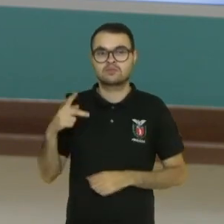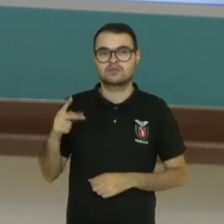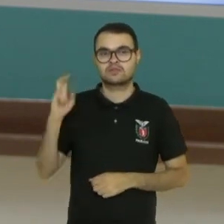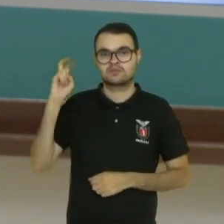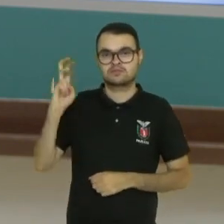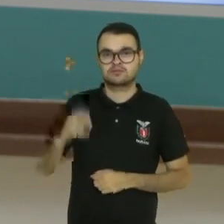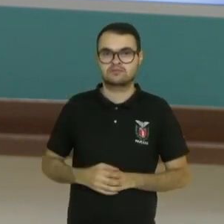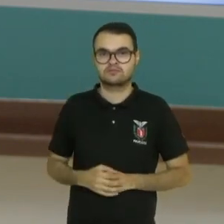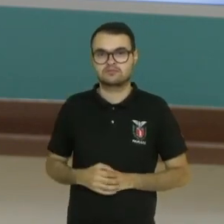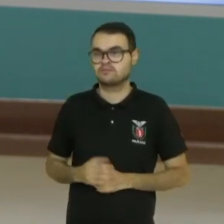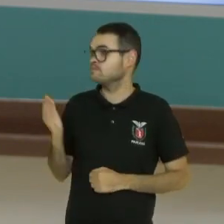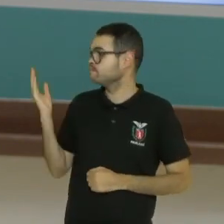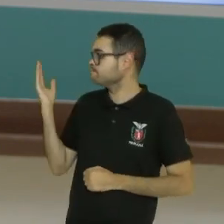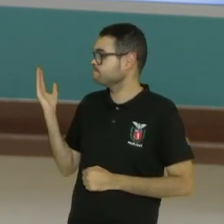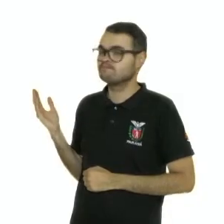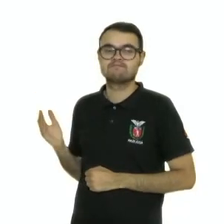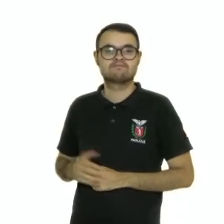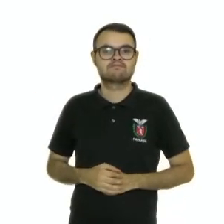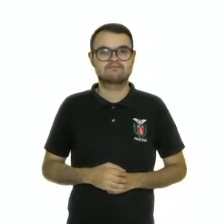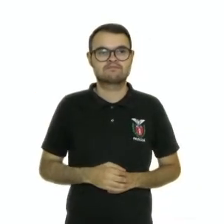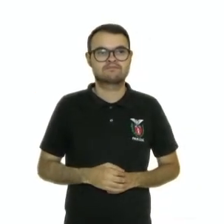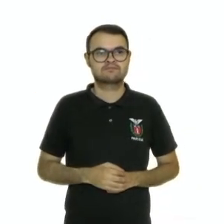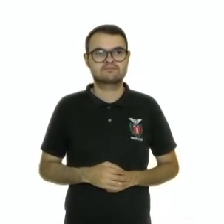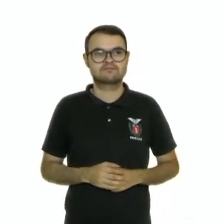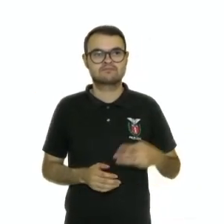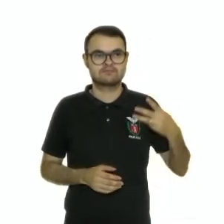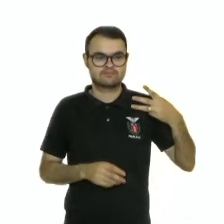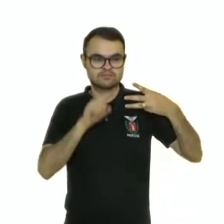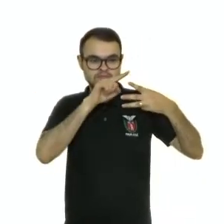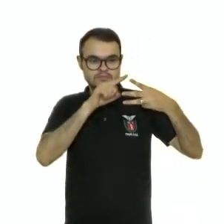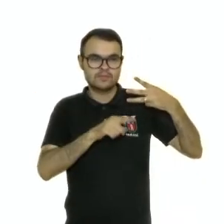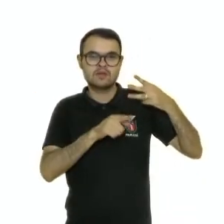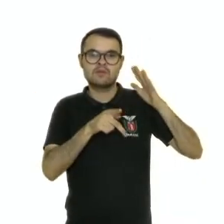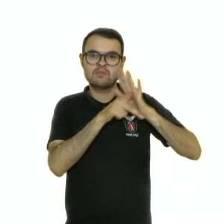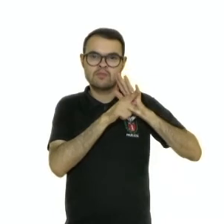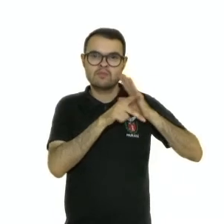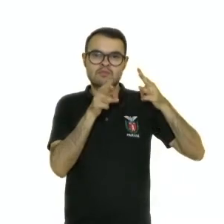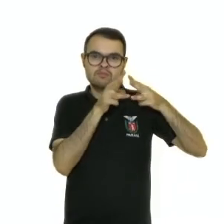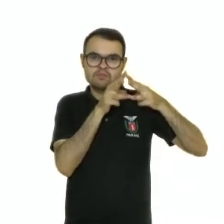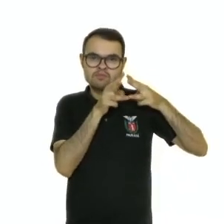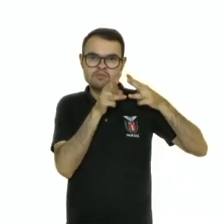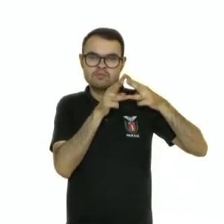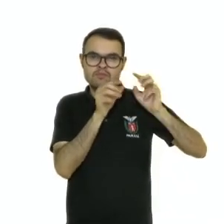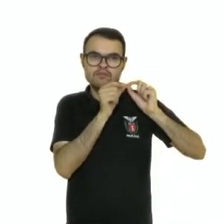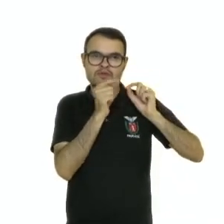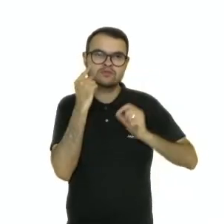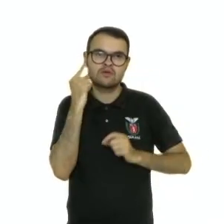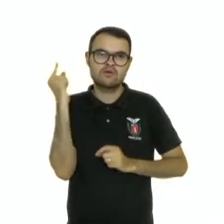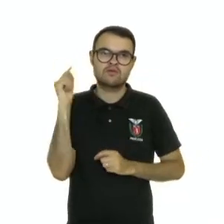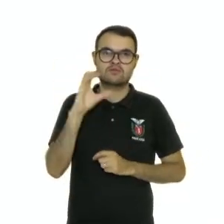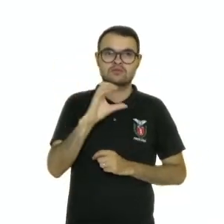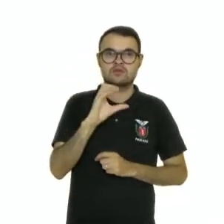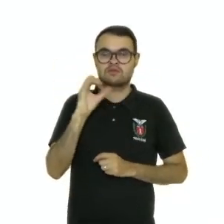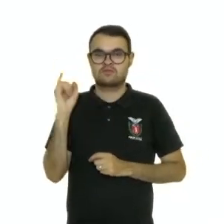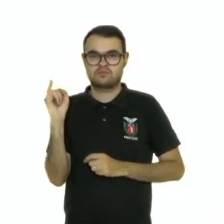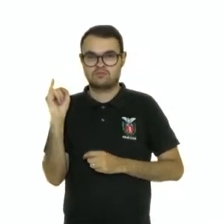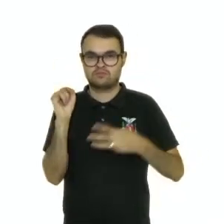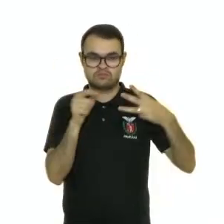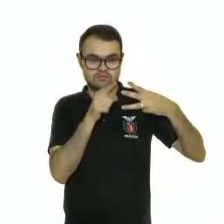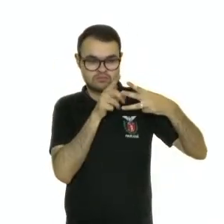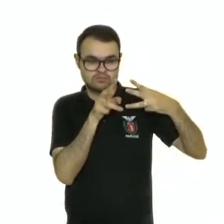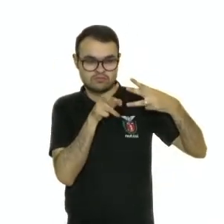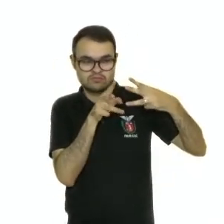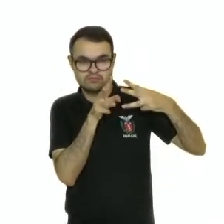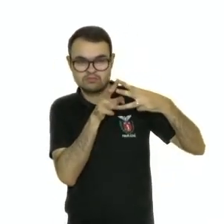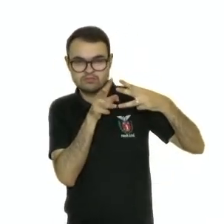o nosso carbono e iodo fazem ligações químicas para completar os seus octetos. Então, a gente vai observar aqui, na última camada aqui